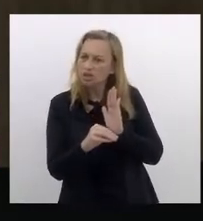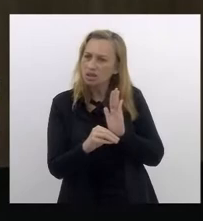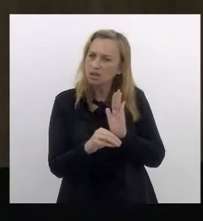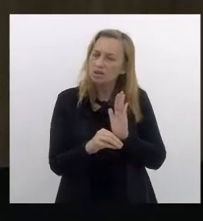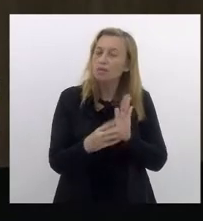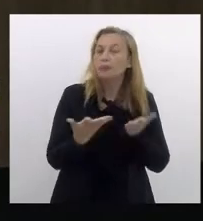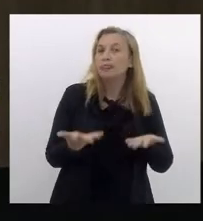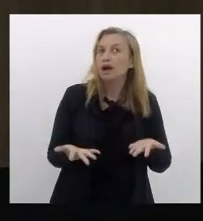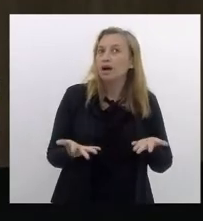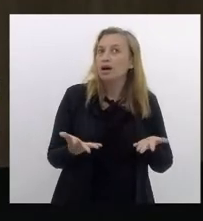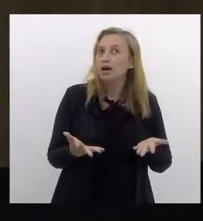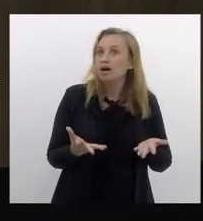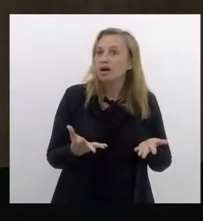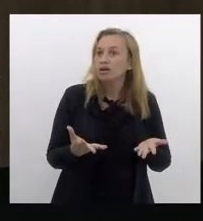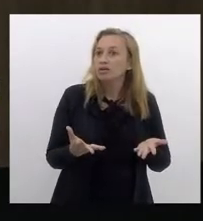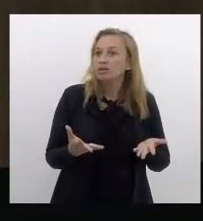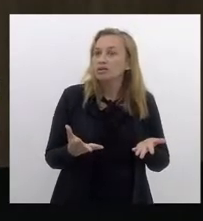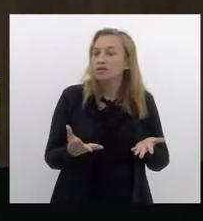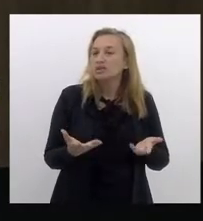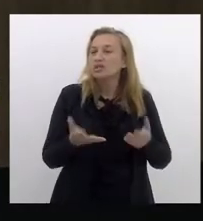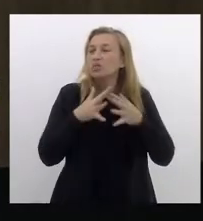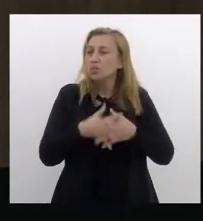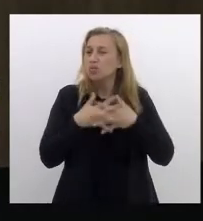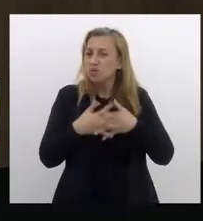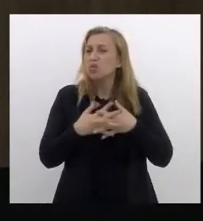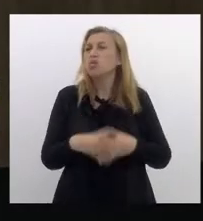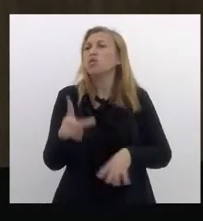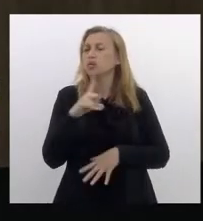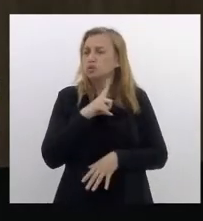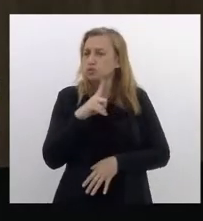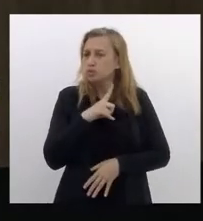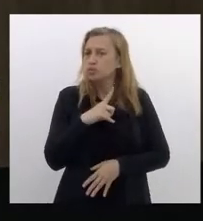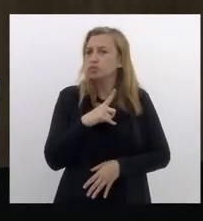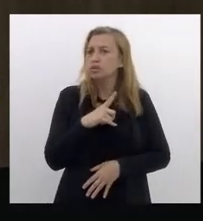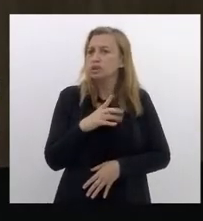acabaram entrando algumas emendas que geraram muita confusão e muito